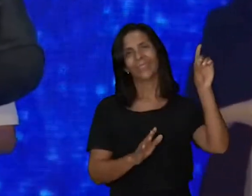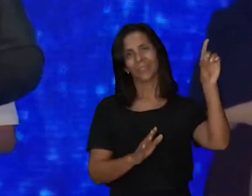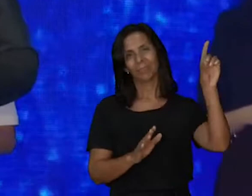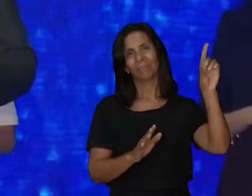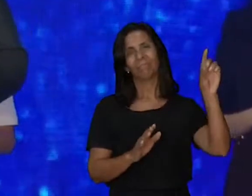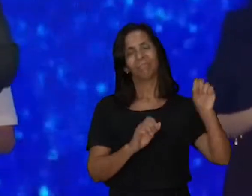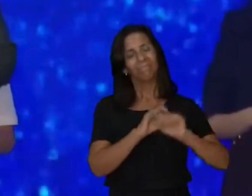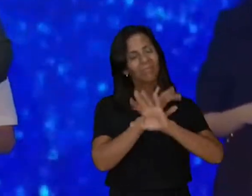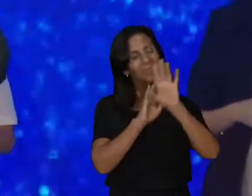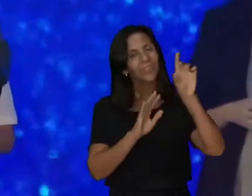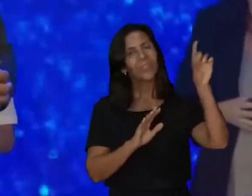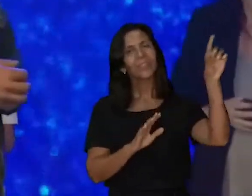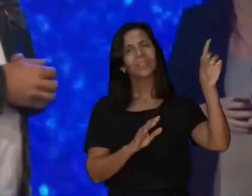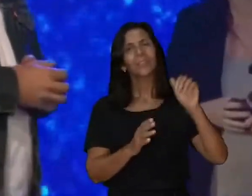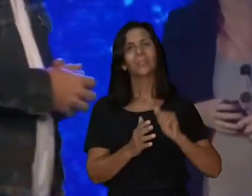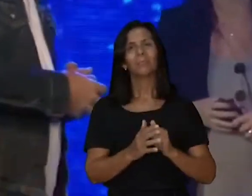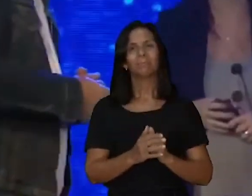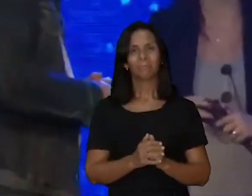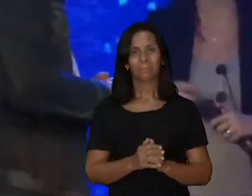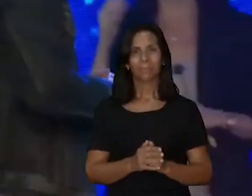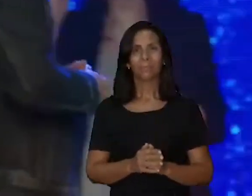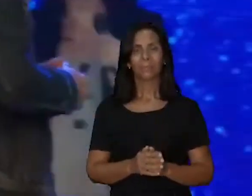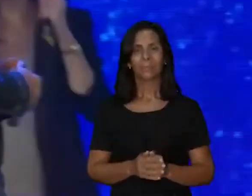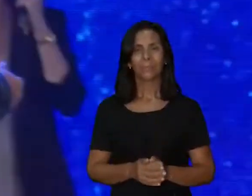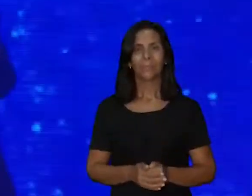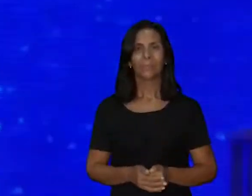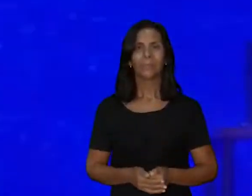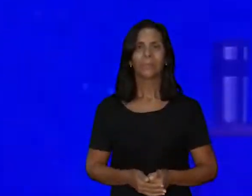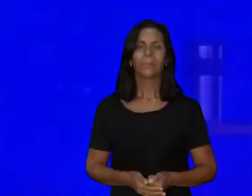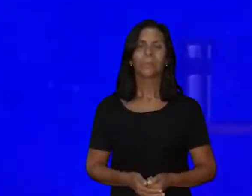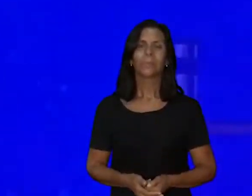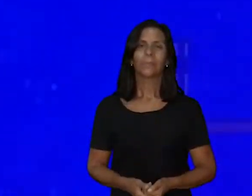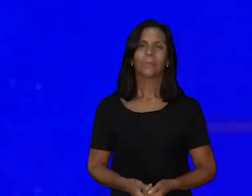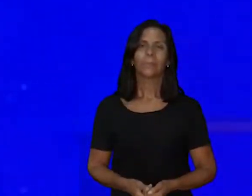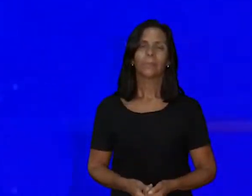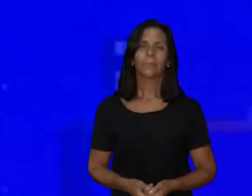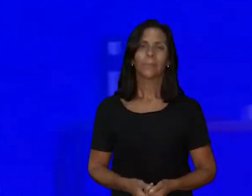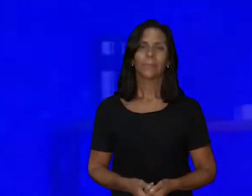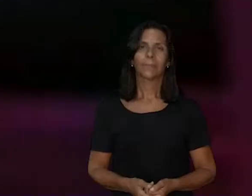Deus. Glória a Deus. Por favor, sente no seu lugar.